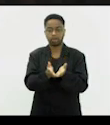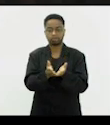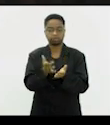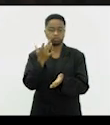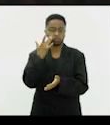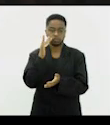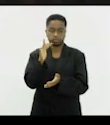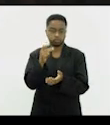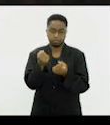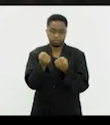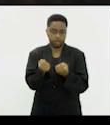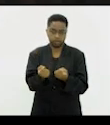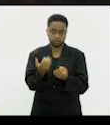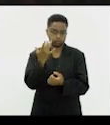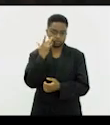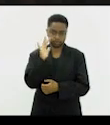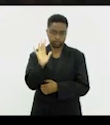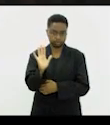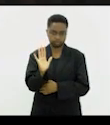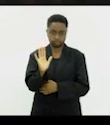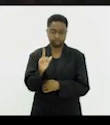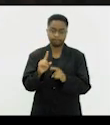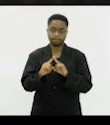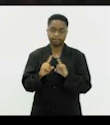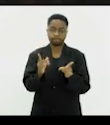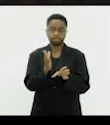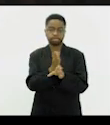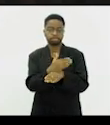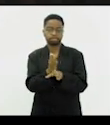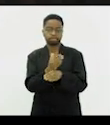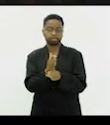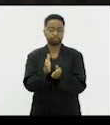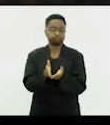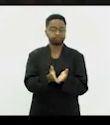quantas toneladas, caminhando à deriva,